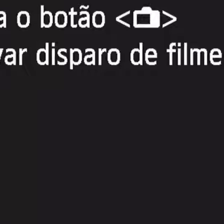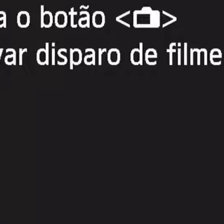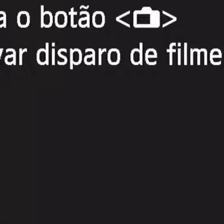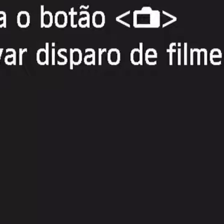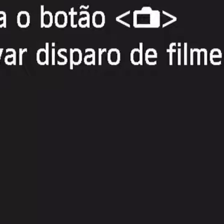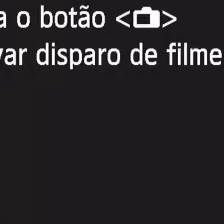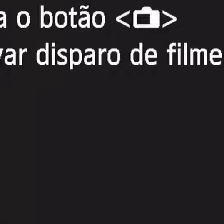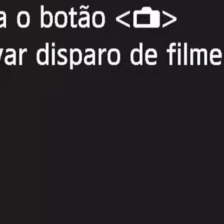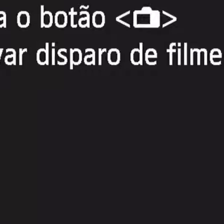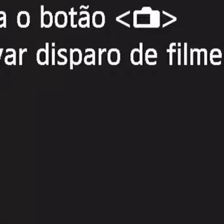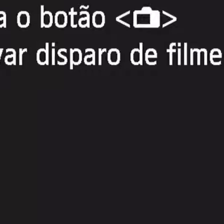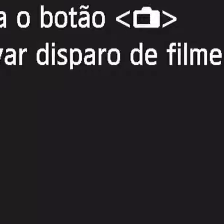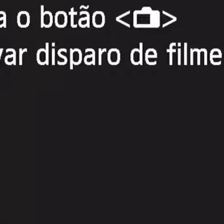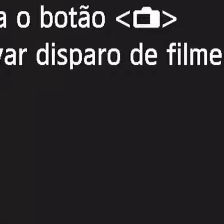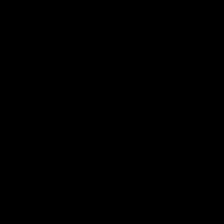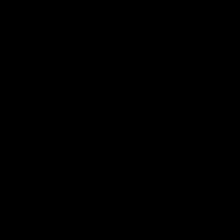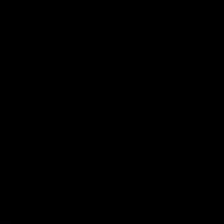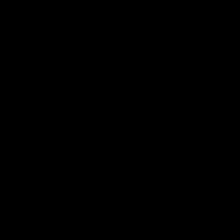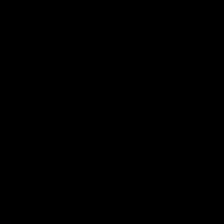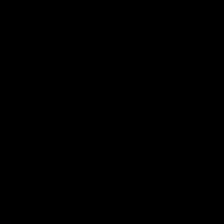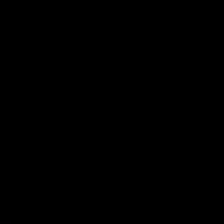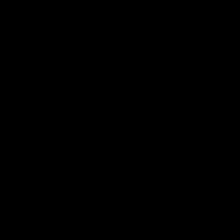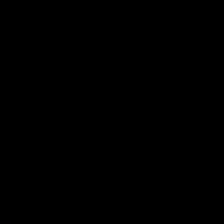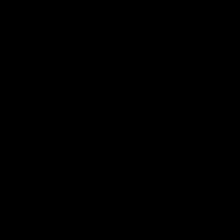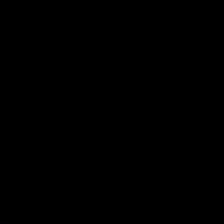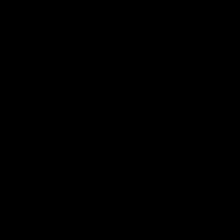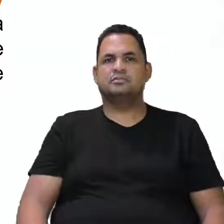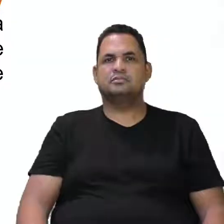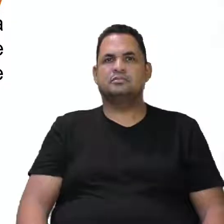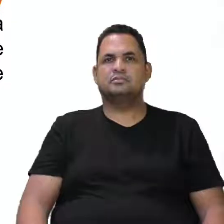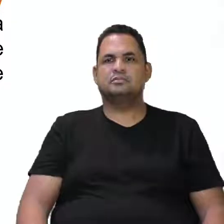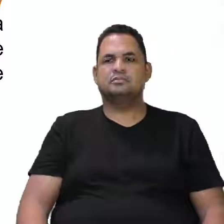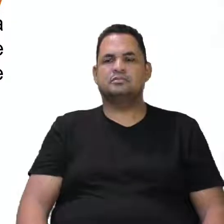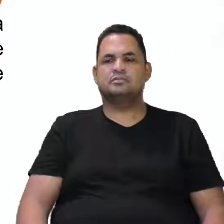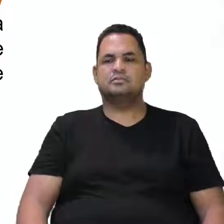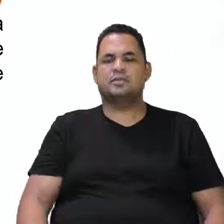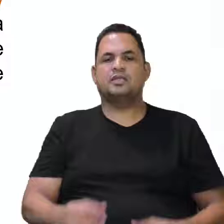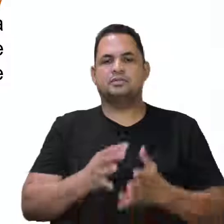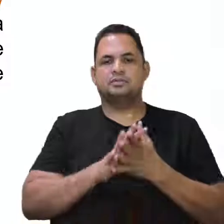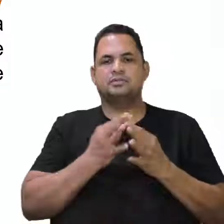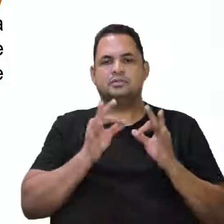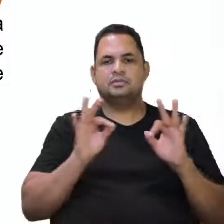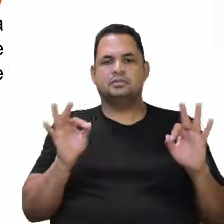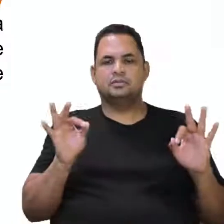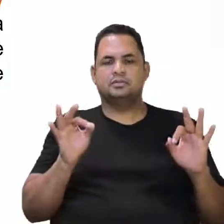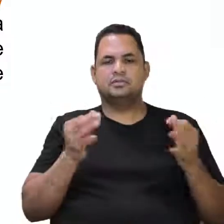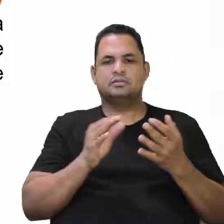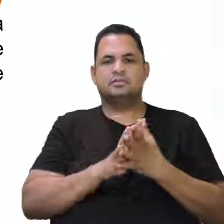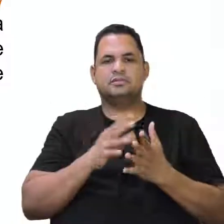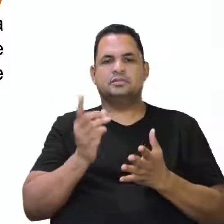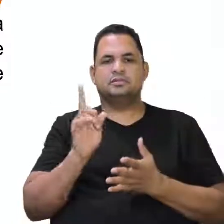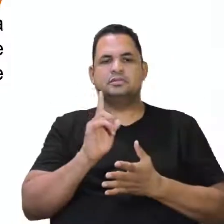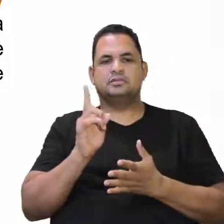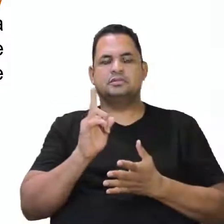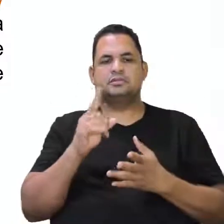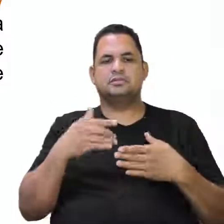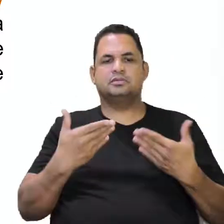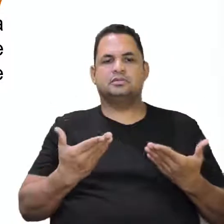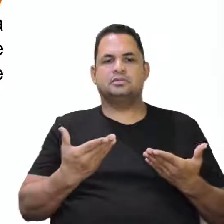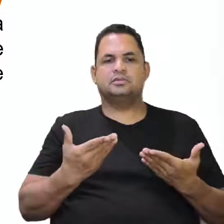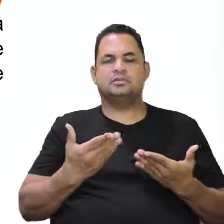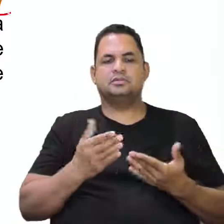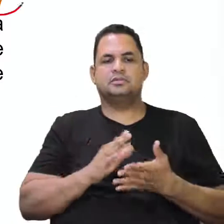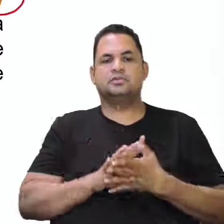presta atenção quais são aqueles que você vai usar em frases negativas. Nós só temos um aqui que é usado em frase